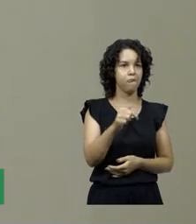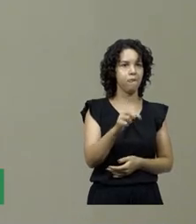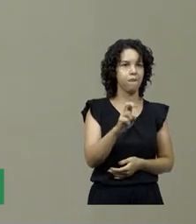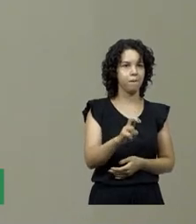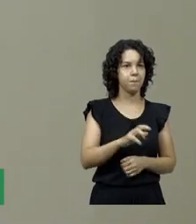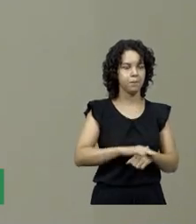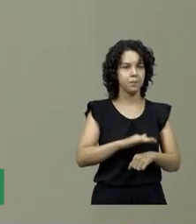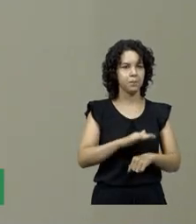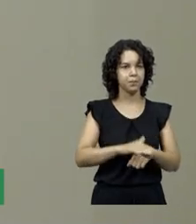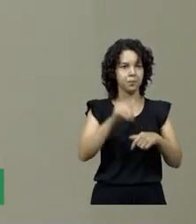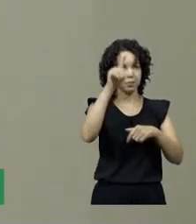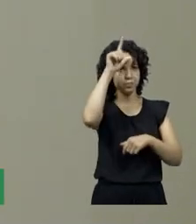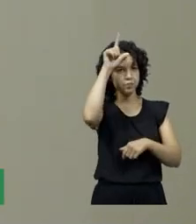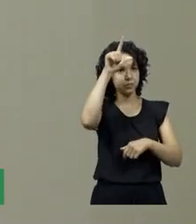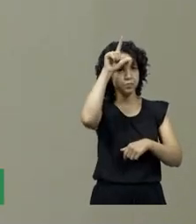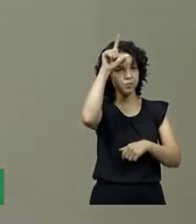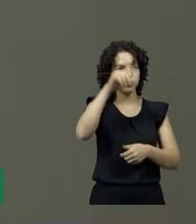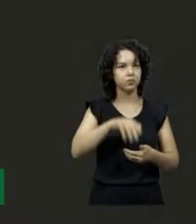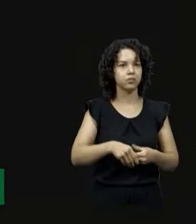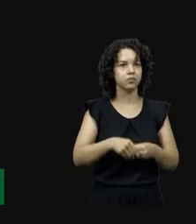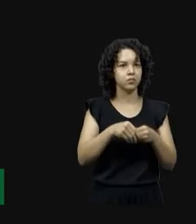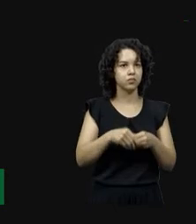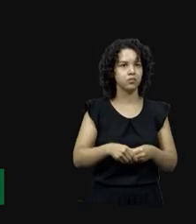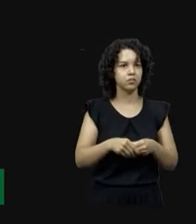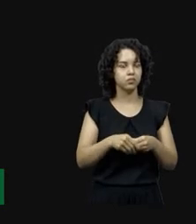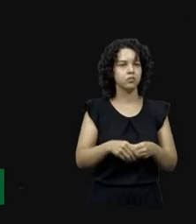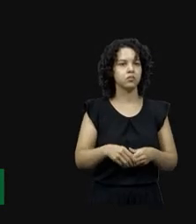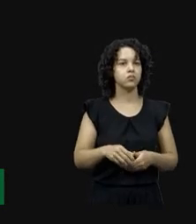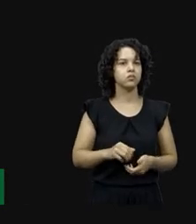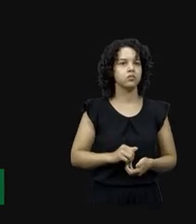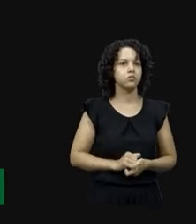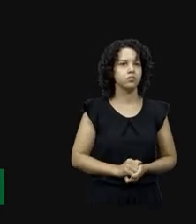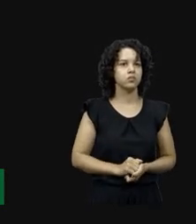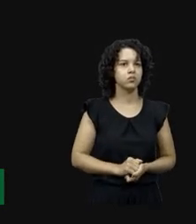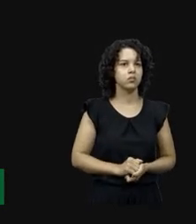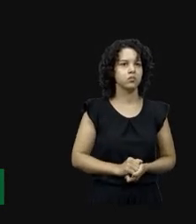deputado Sargento Lima, cumprimentando o senhor Vicente